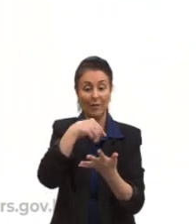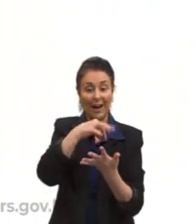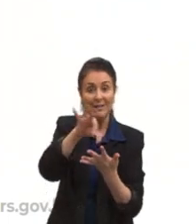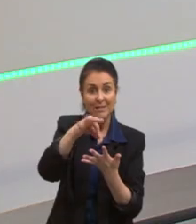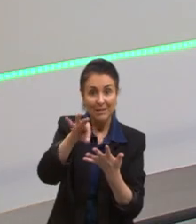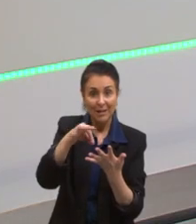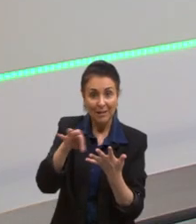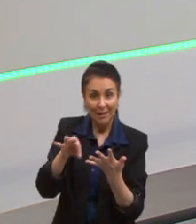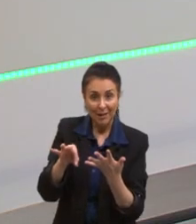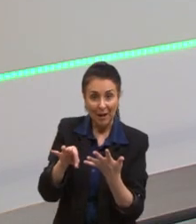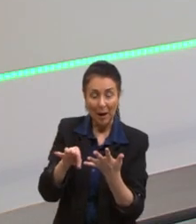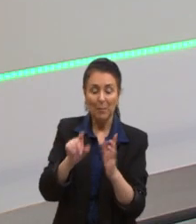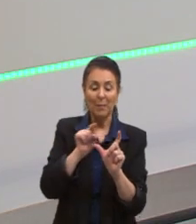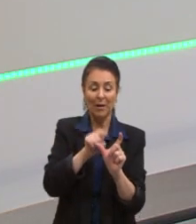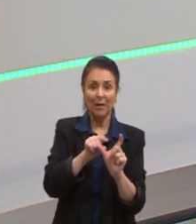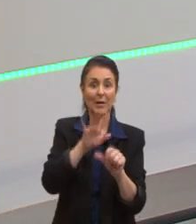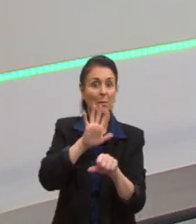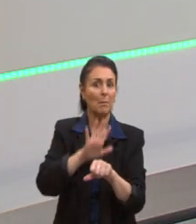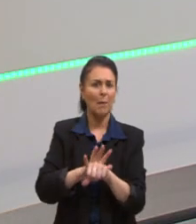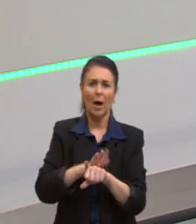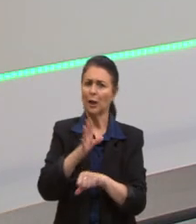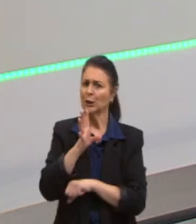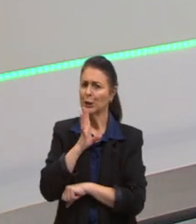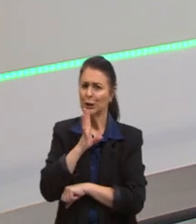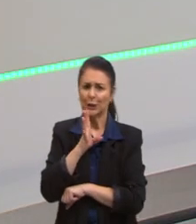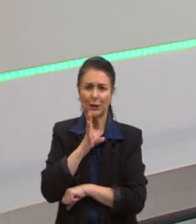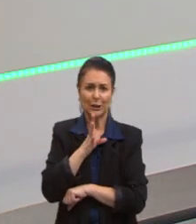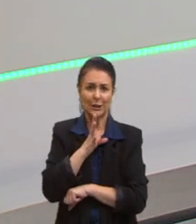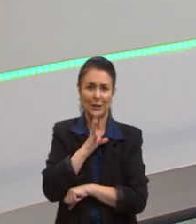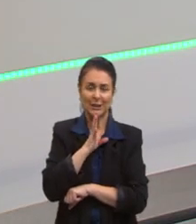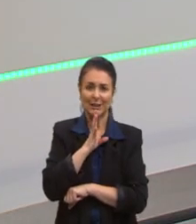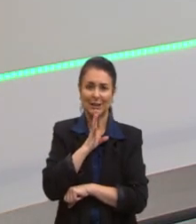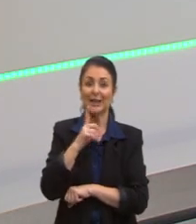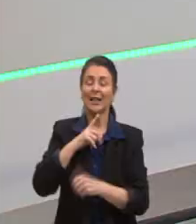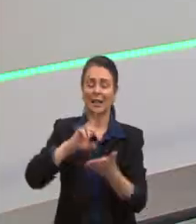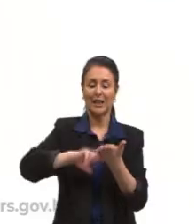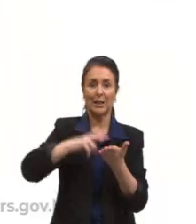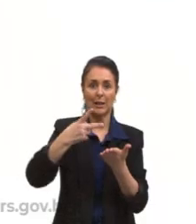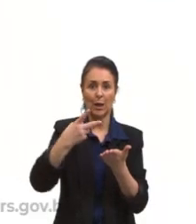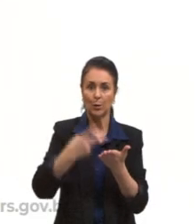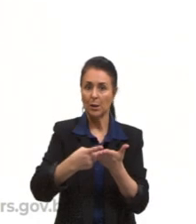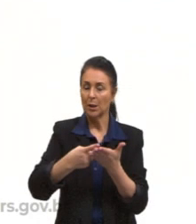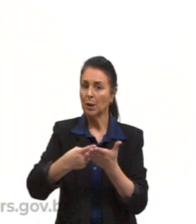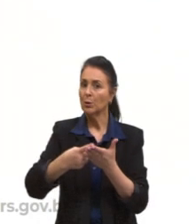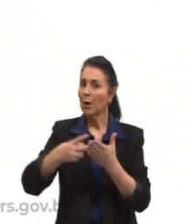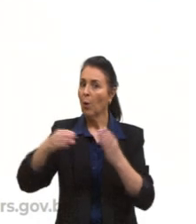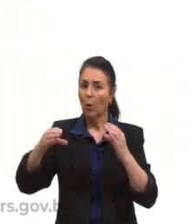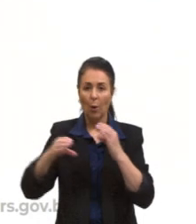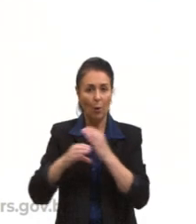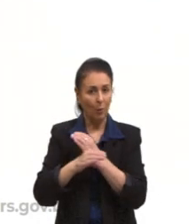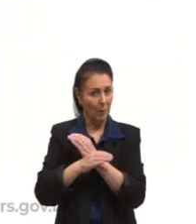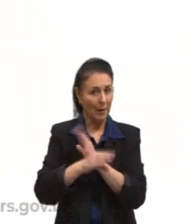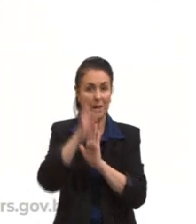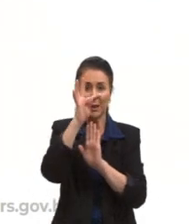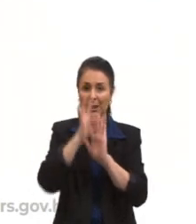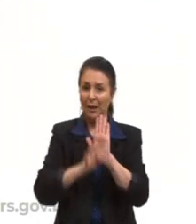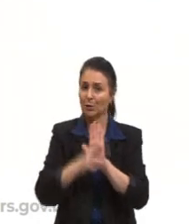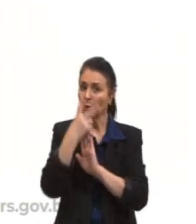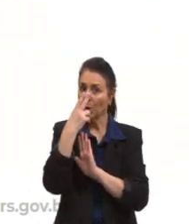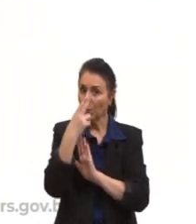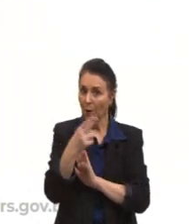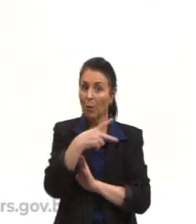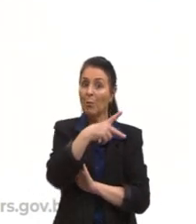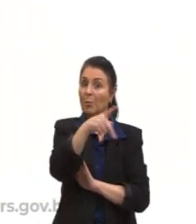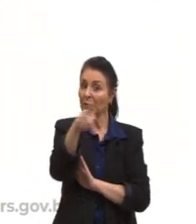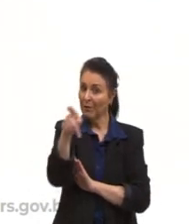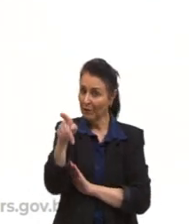as palavras que vocês mais conhecem eu coloquei a tradução completa também ok do mesmo texto para